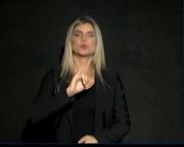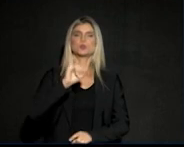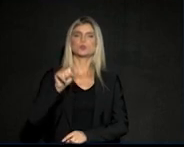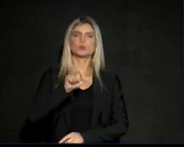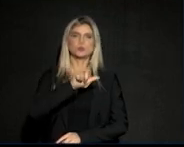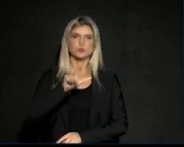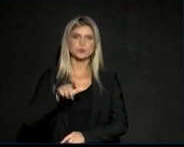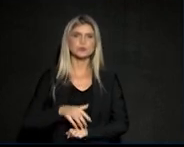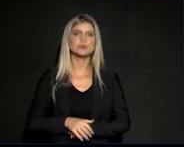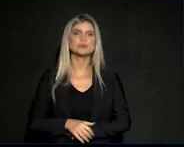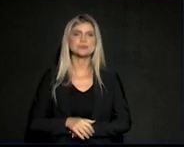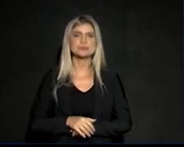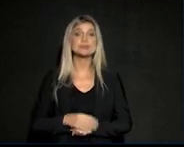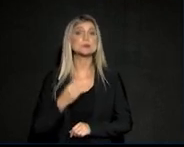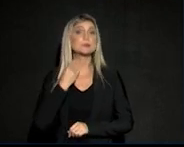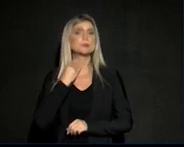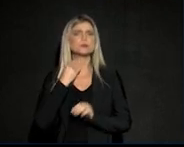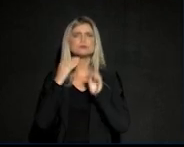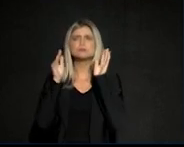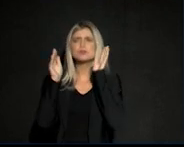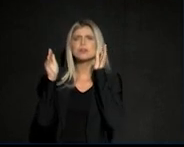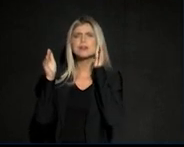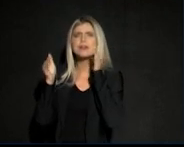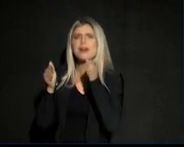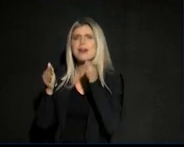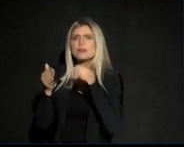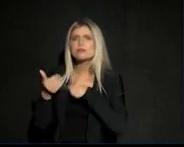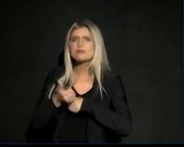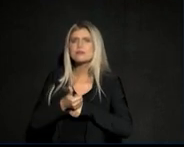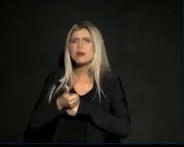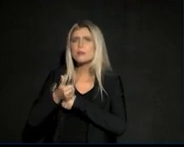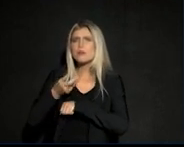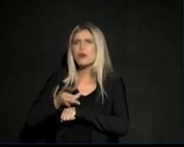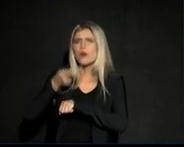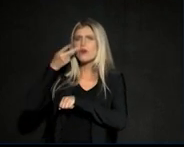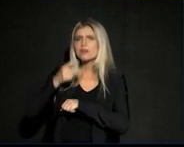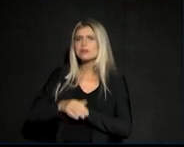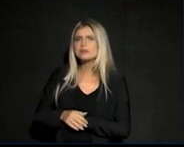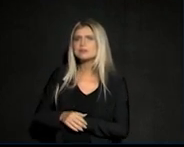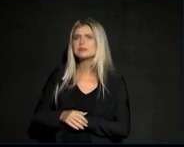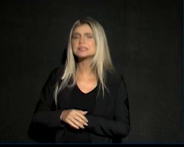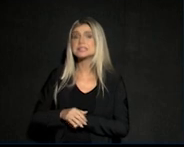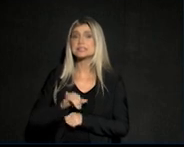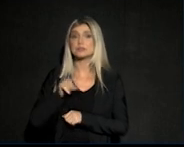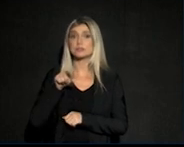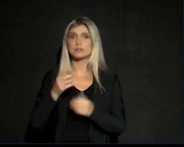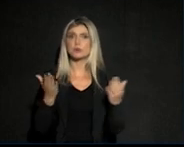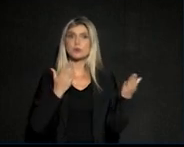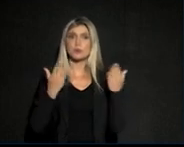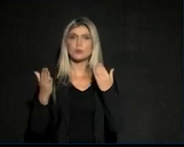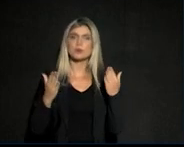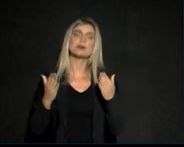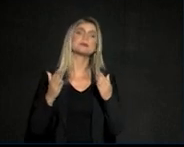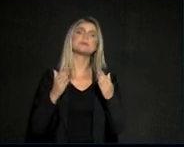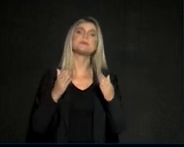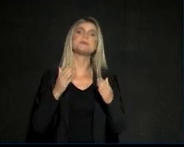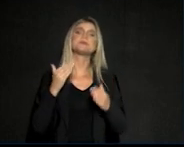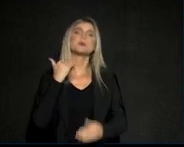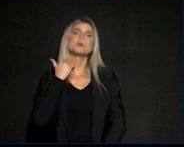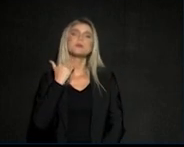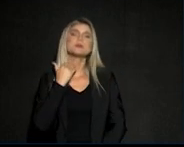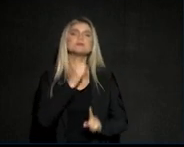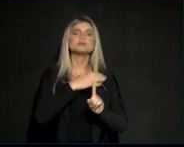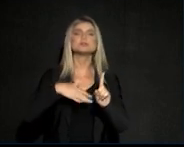da vocação da Habitação o banco tava focado em grandes campeões também então se você pega um banco social de 900 via de carteira